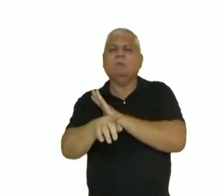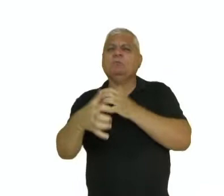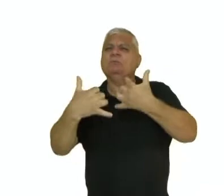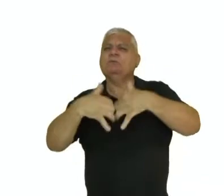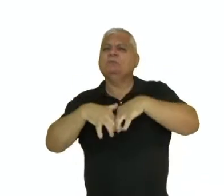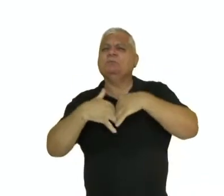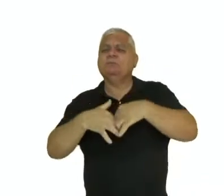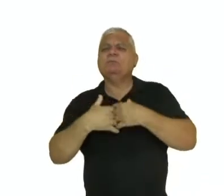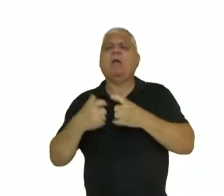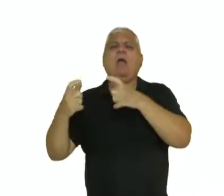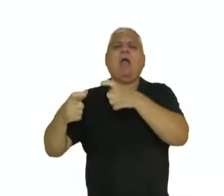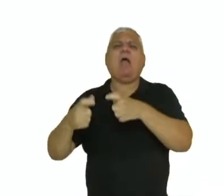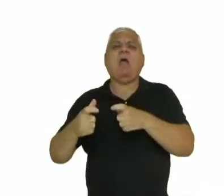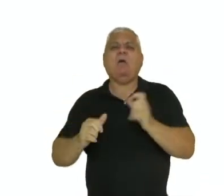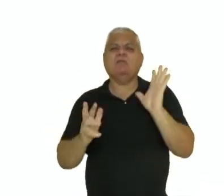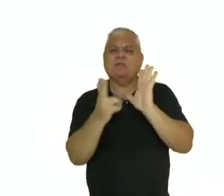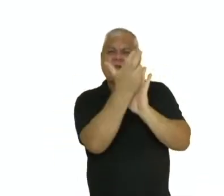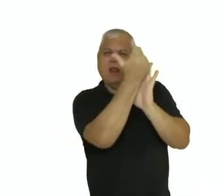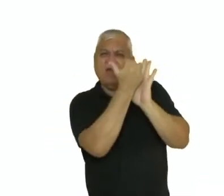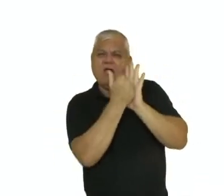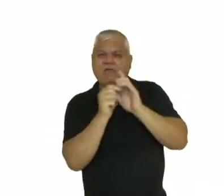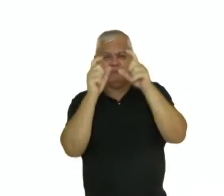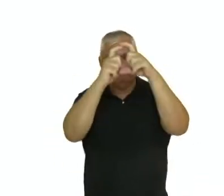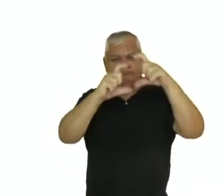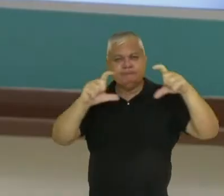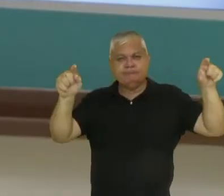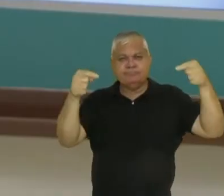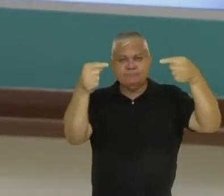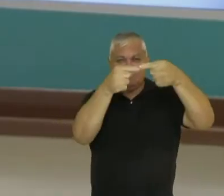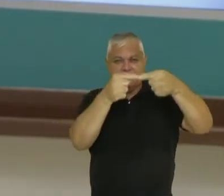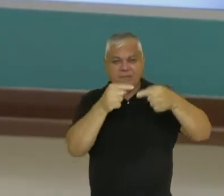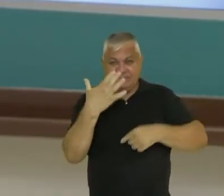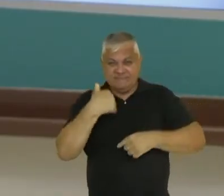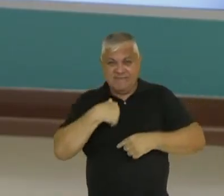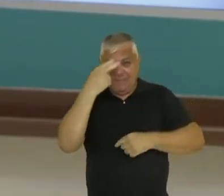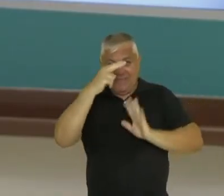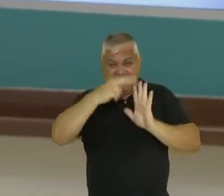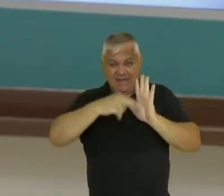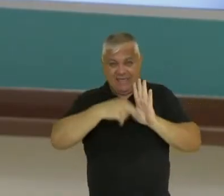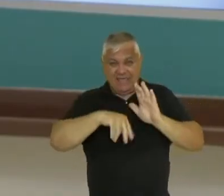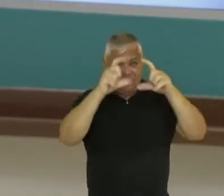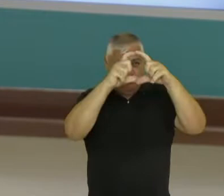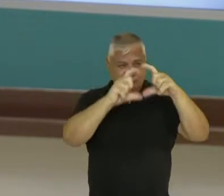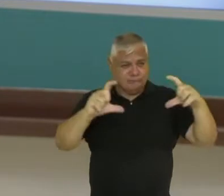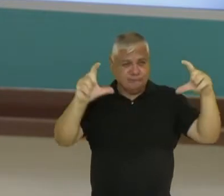Você sabe onde os gráficos são aplicados? Você sabe ler e interpretar um gráfico?